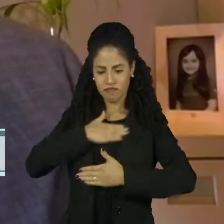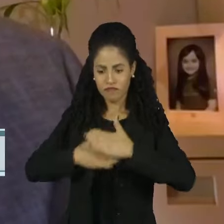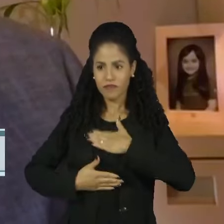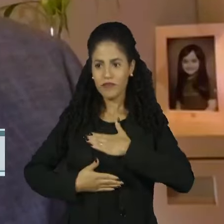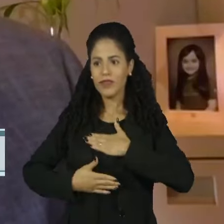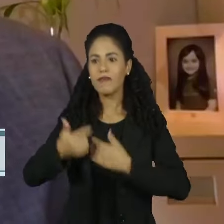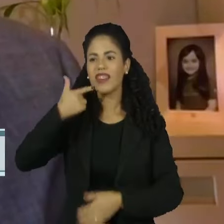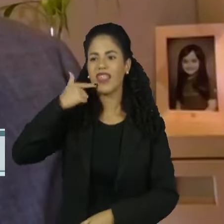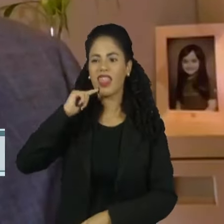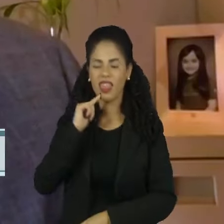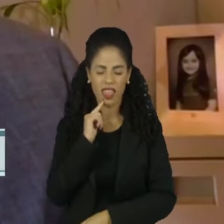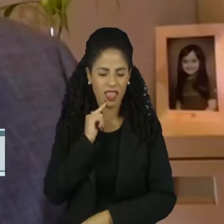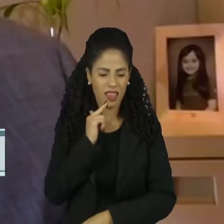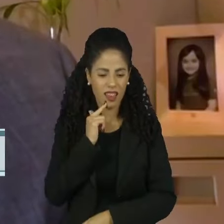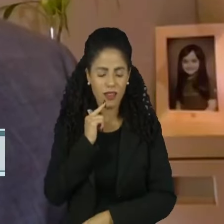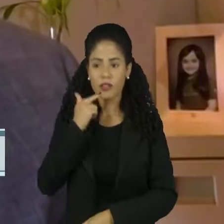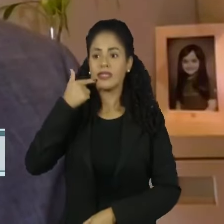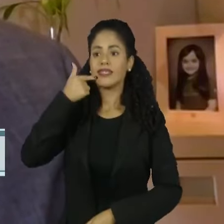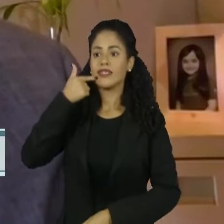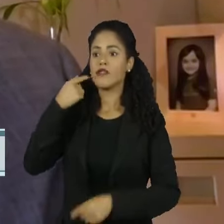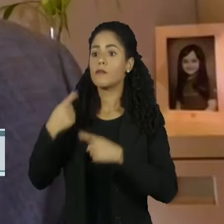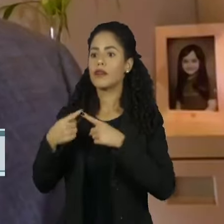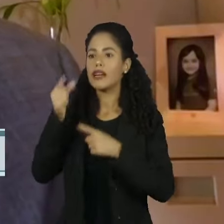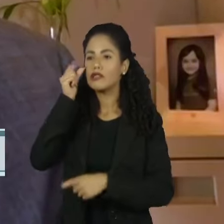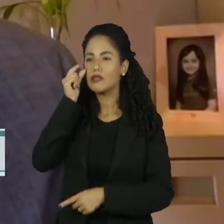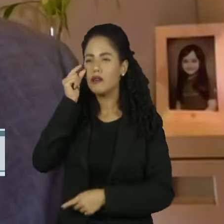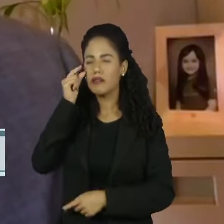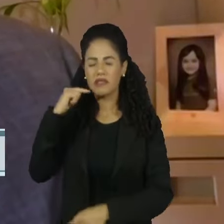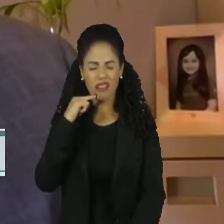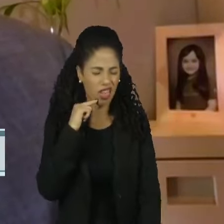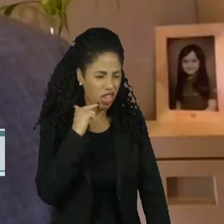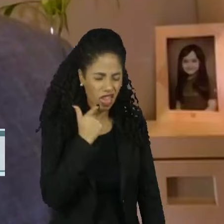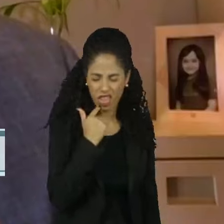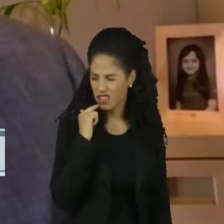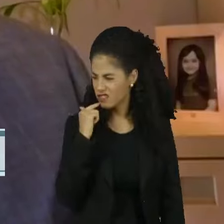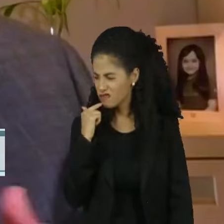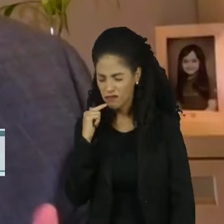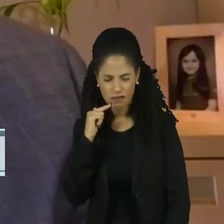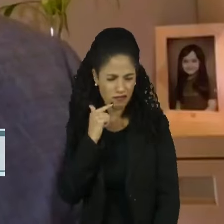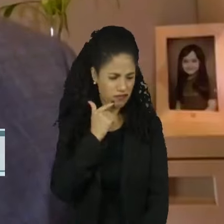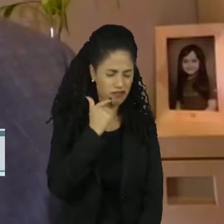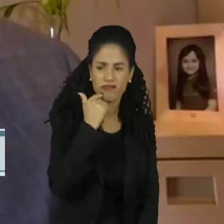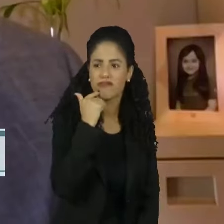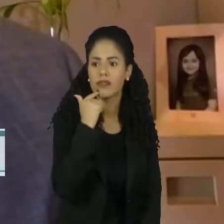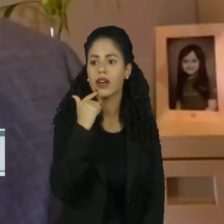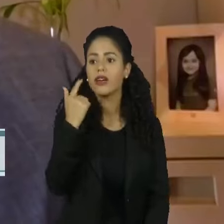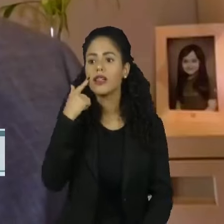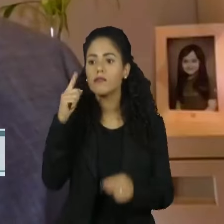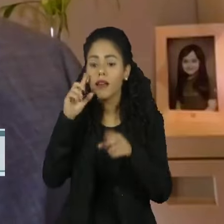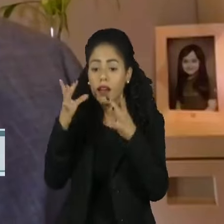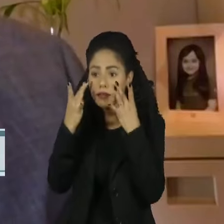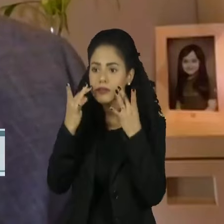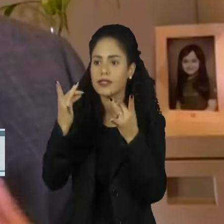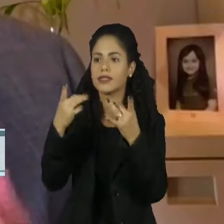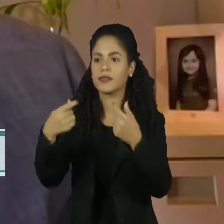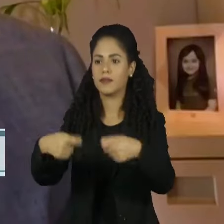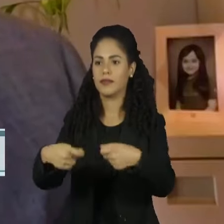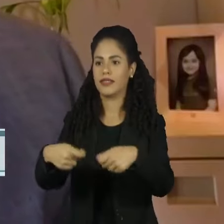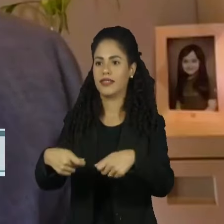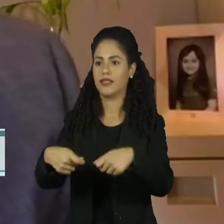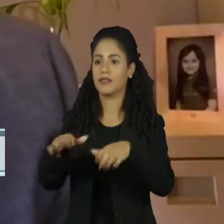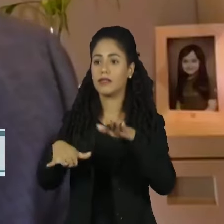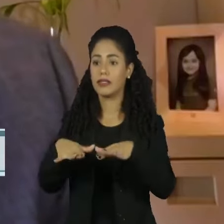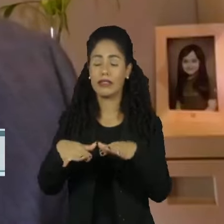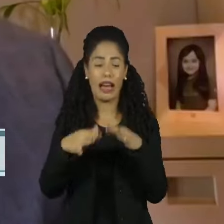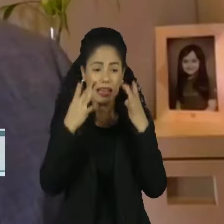humor. Insônia causa irritabilidade, para manter uma boa atenção. Então